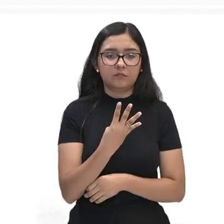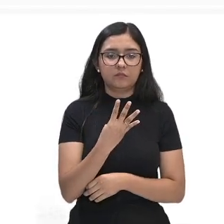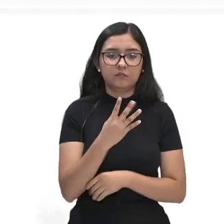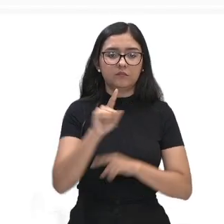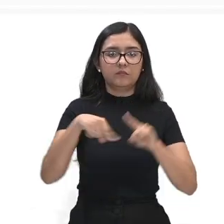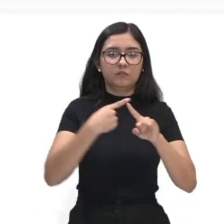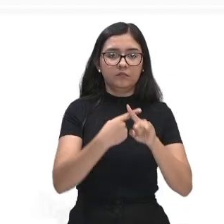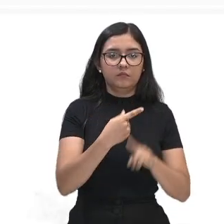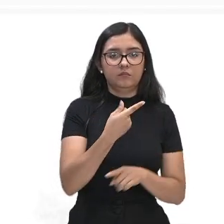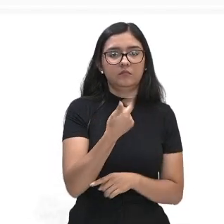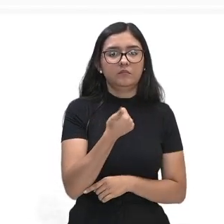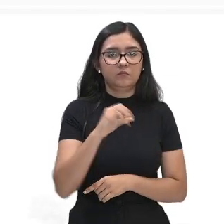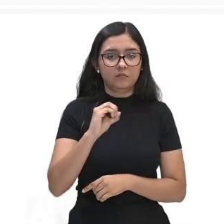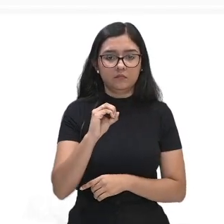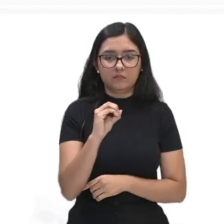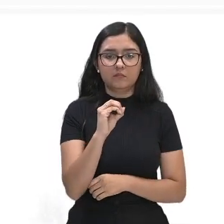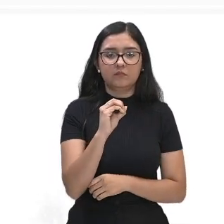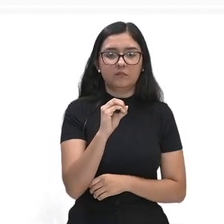vezes 10